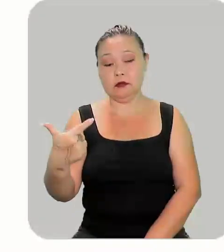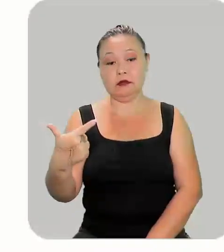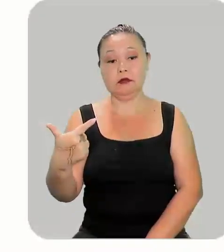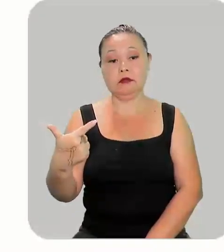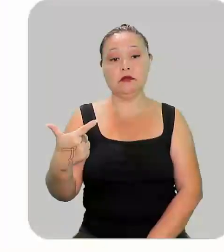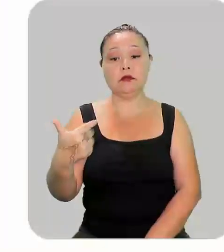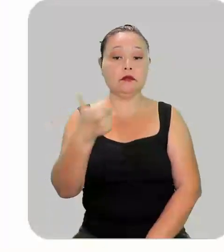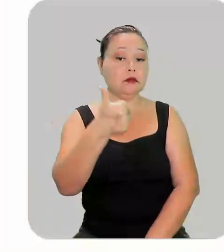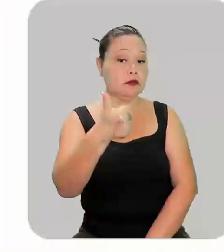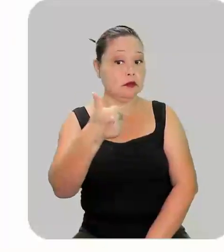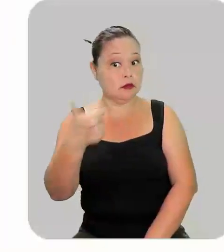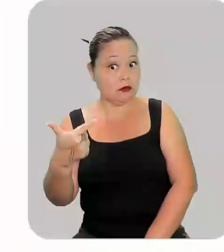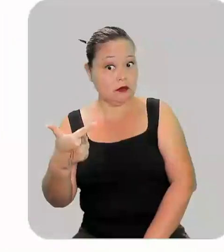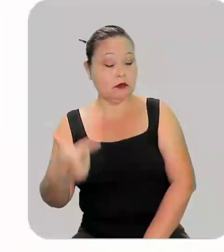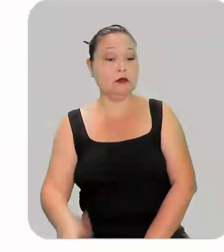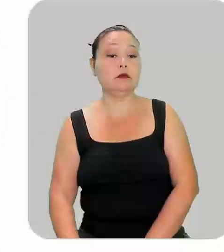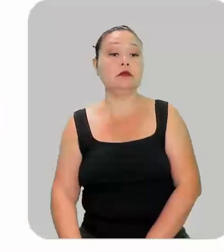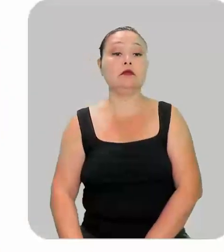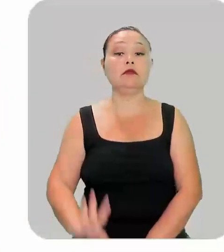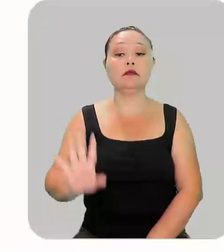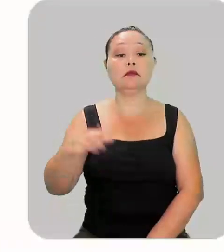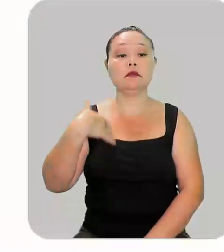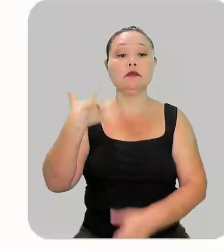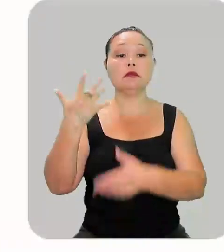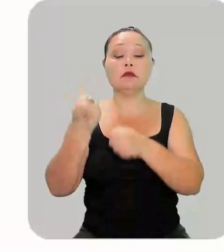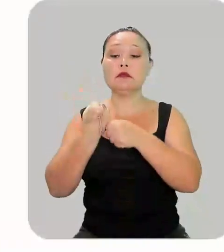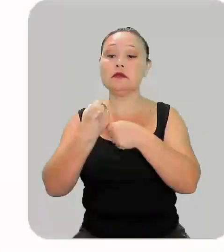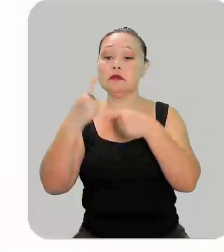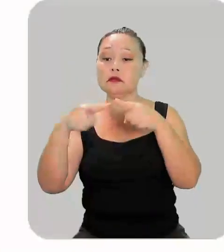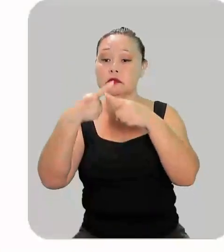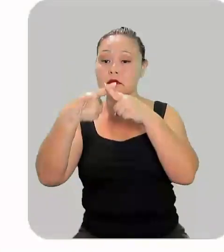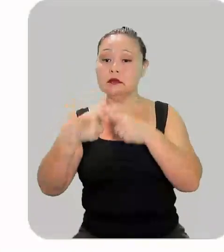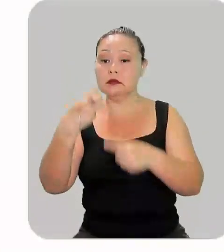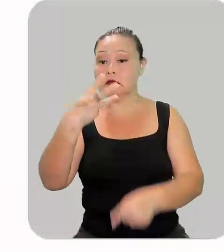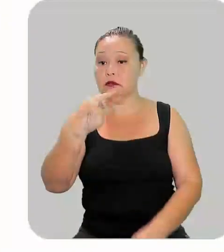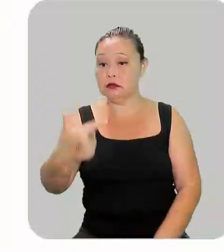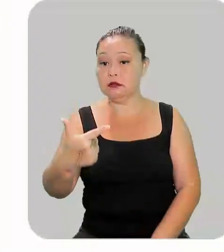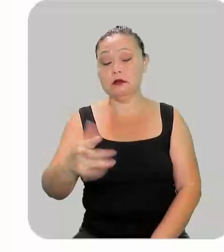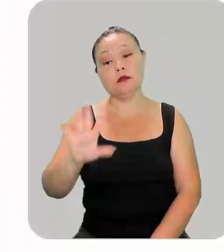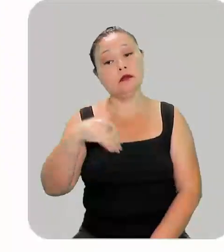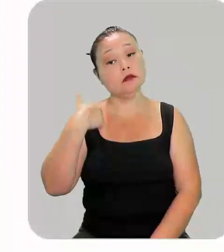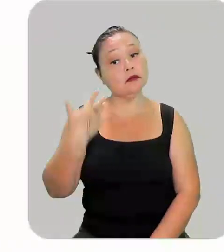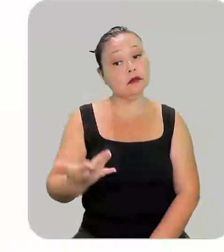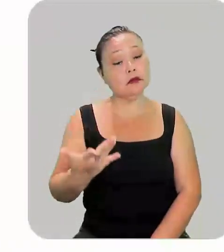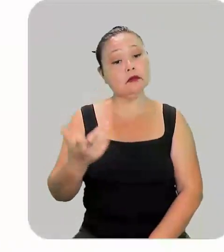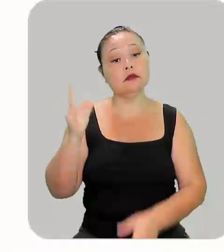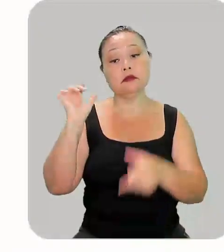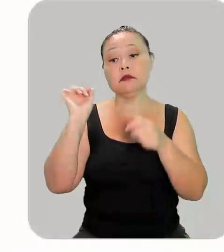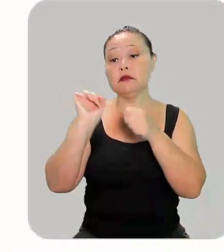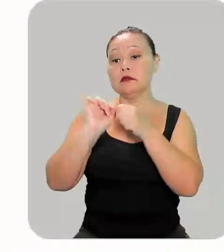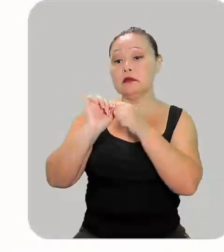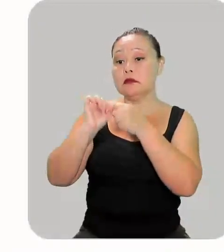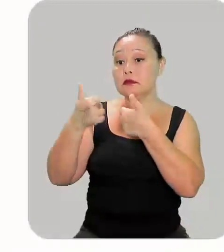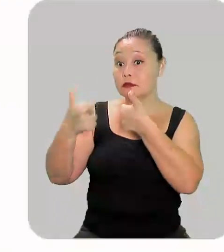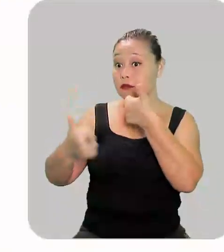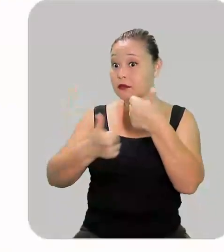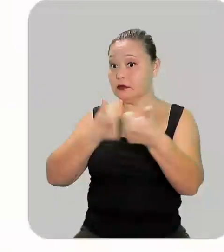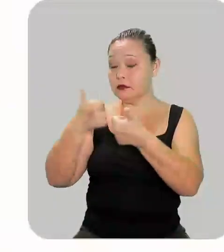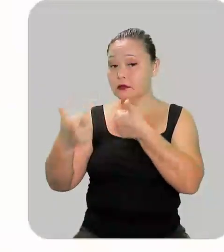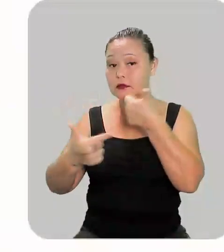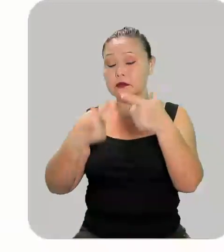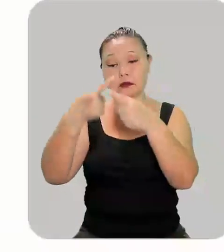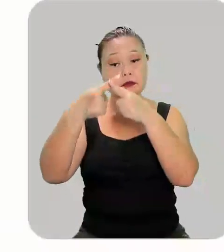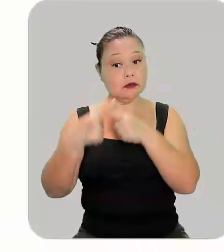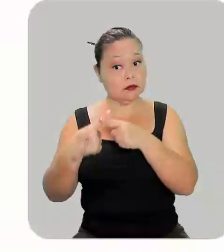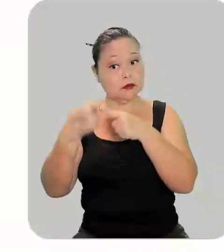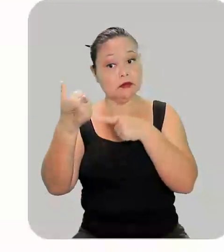10 vezes 32, 8 dá 80, 4 vezes 8, 32. 80 com 32, 112. Beleza. Então é só multiplicar o 112